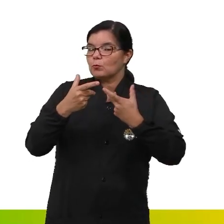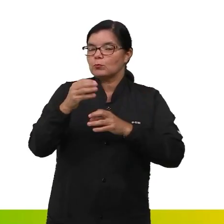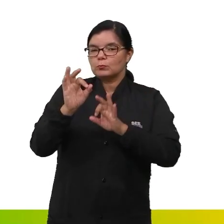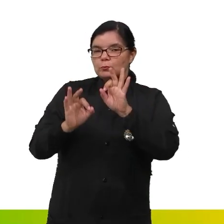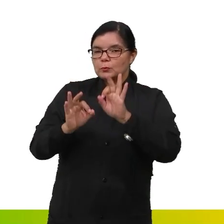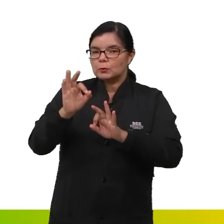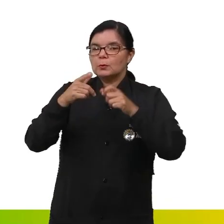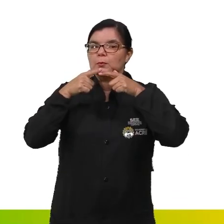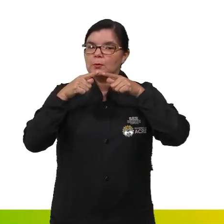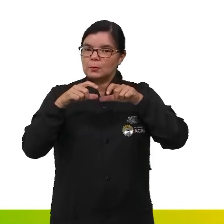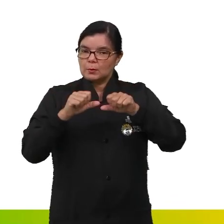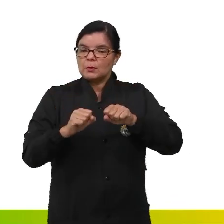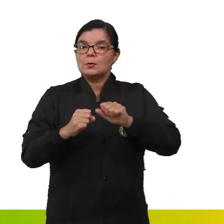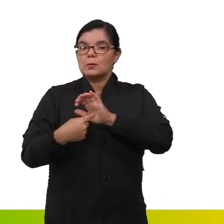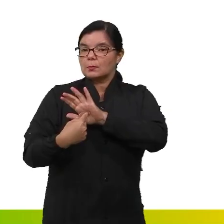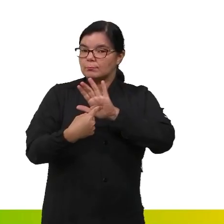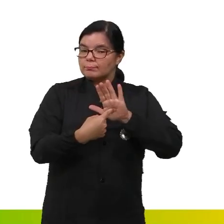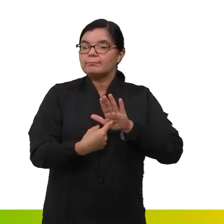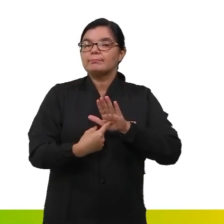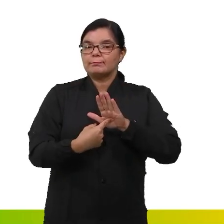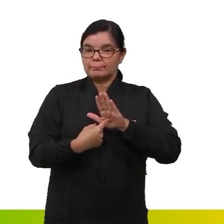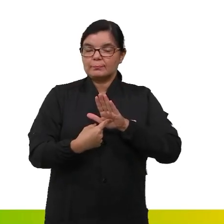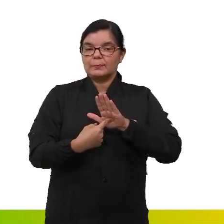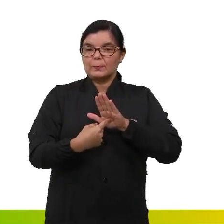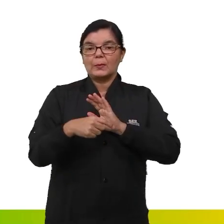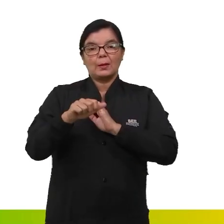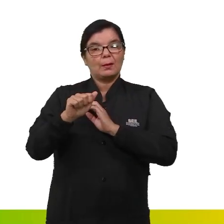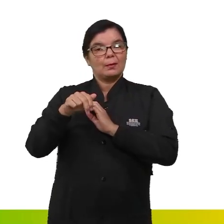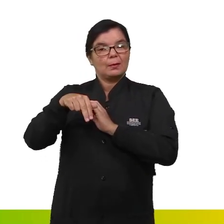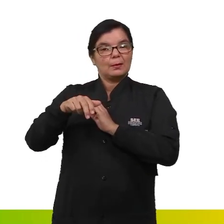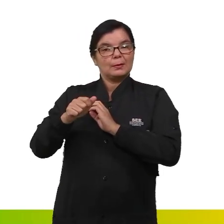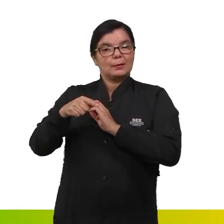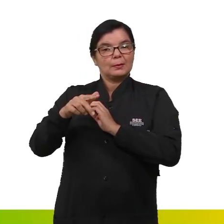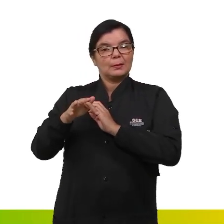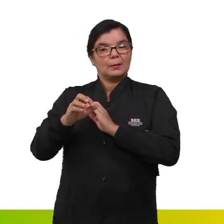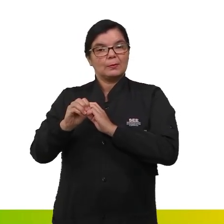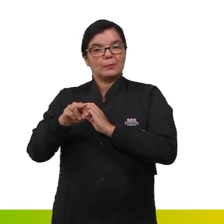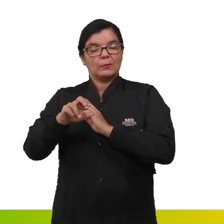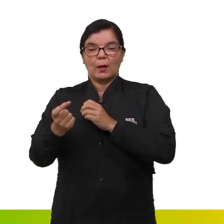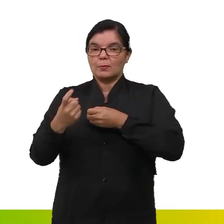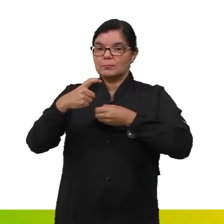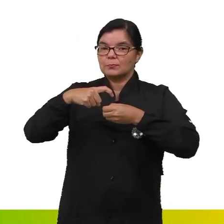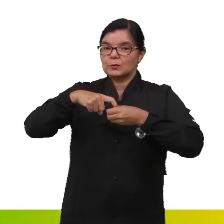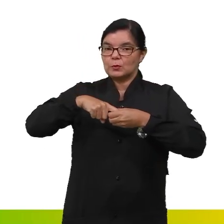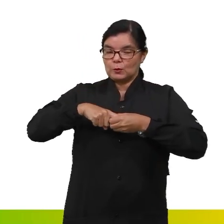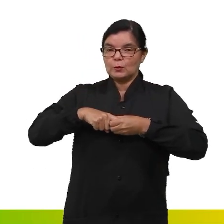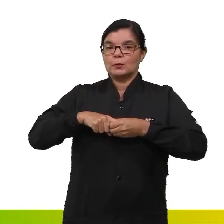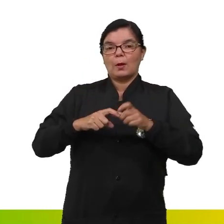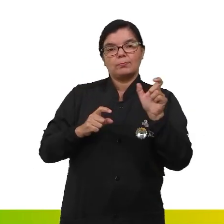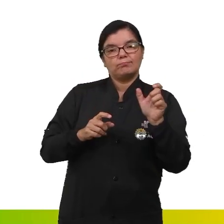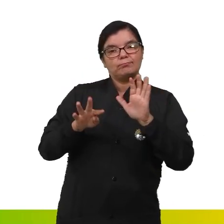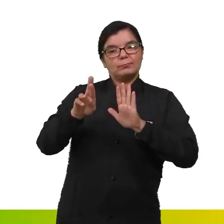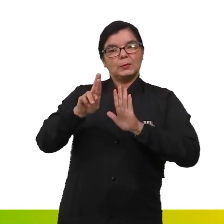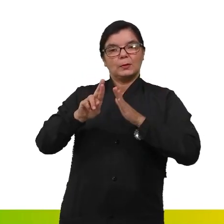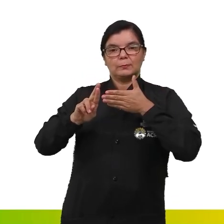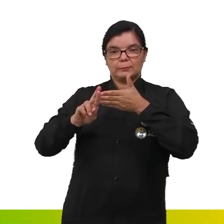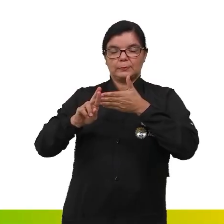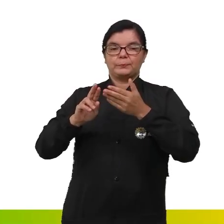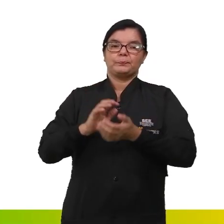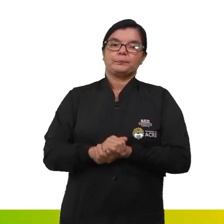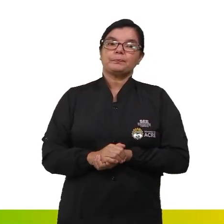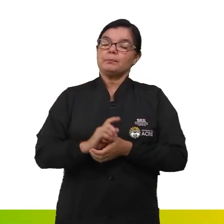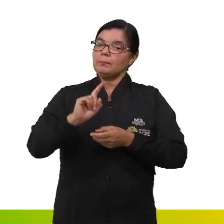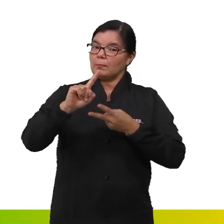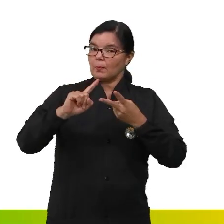construção linguística e que aparece aí uma anáfora, uma retomada ao referente anterior. Em